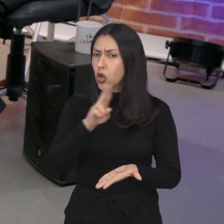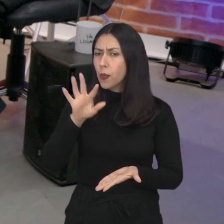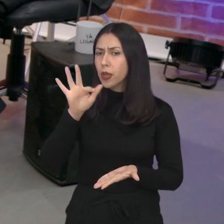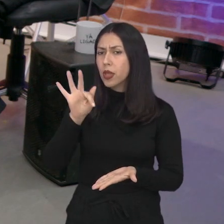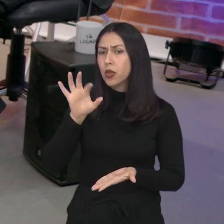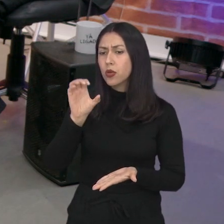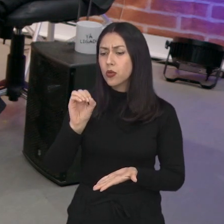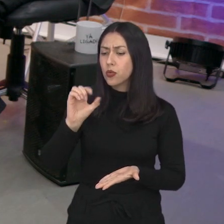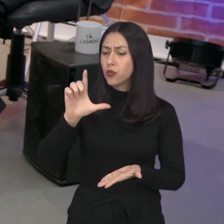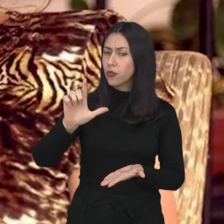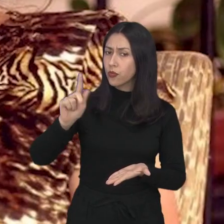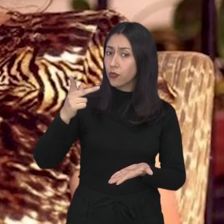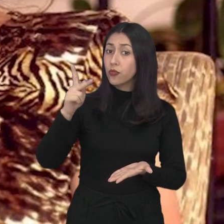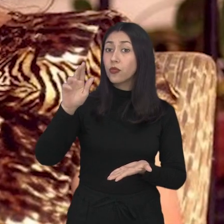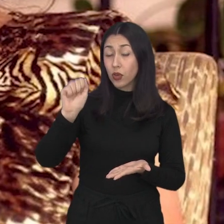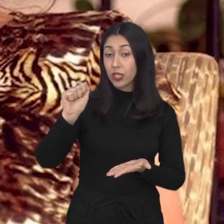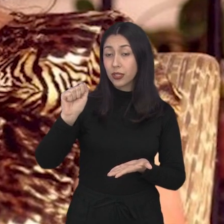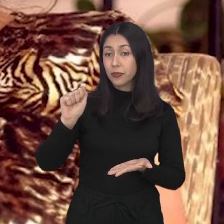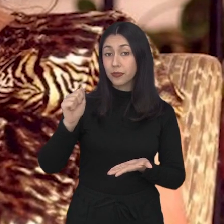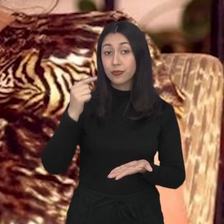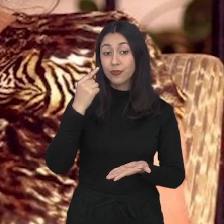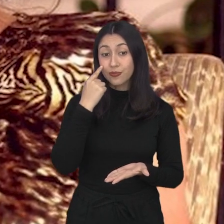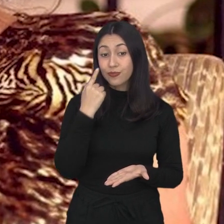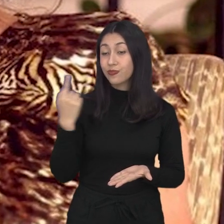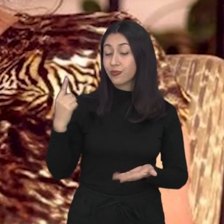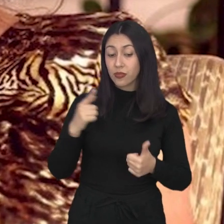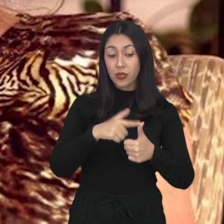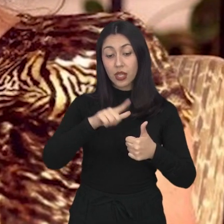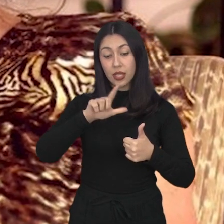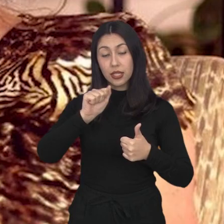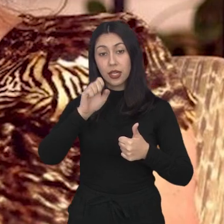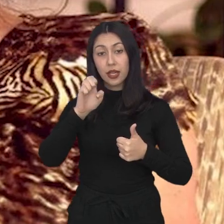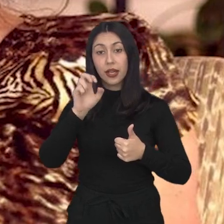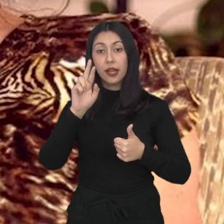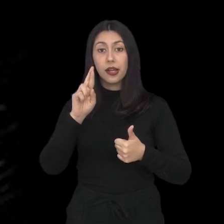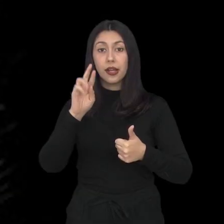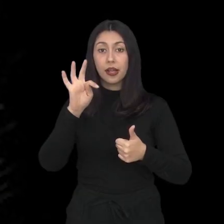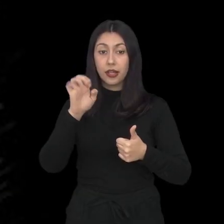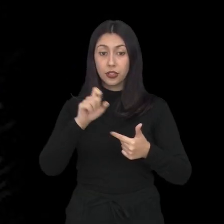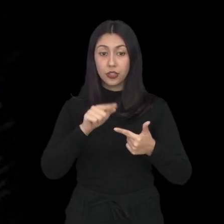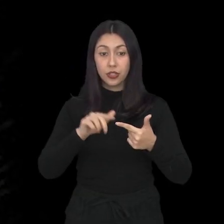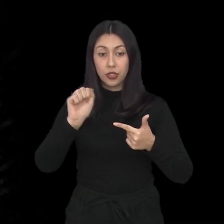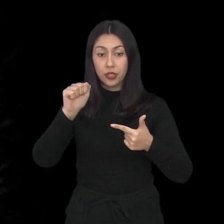Folha todos os dias. Aí eu li aqueles do Laerte, do Angeli,